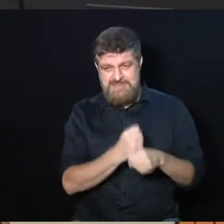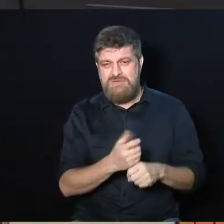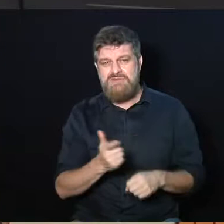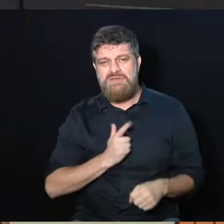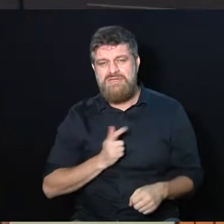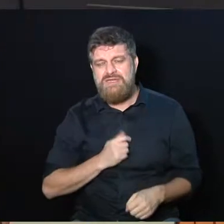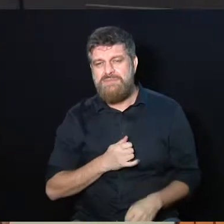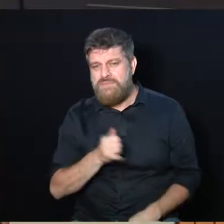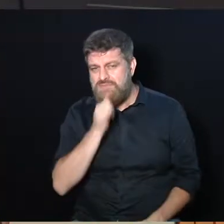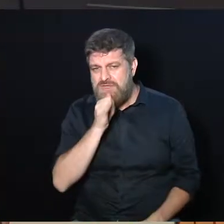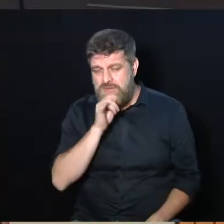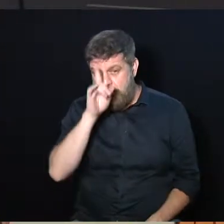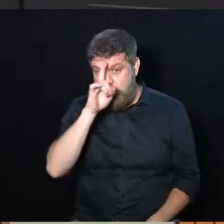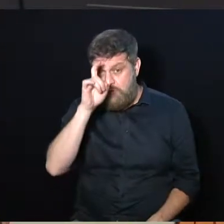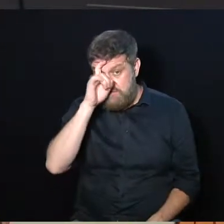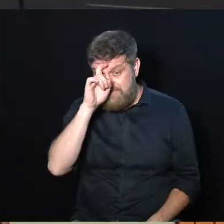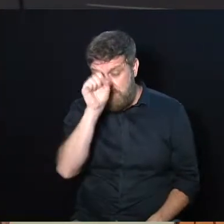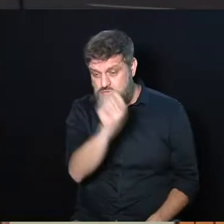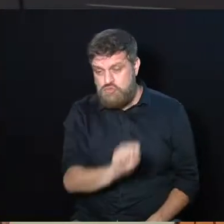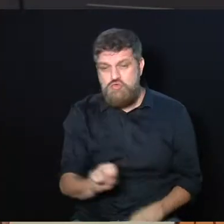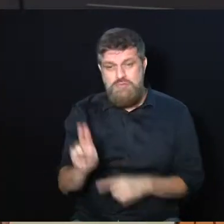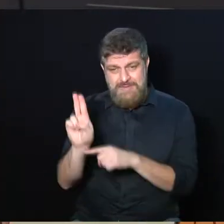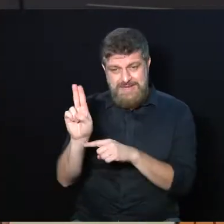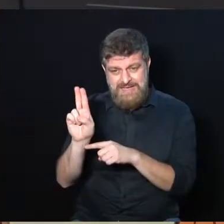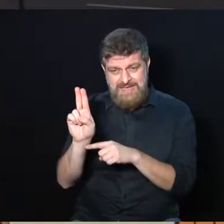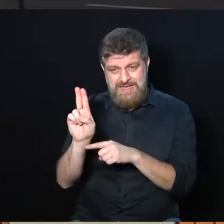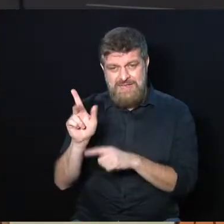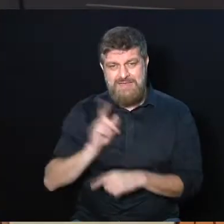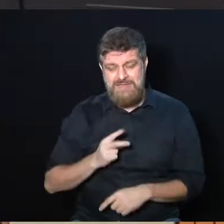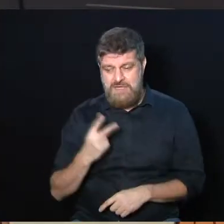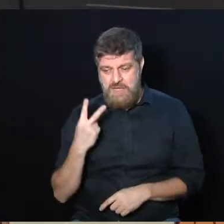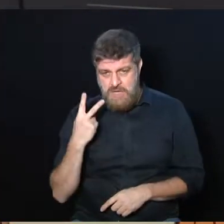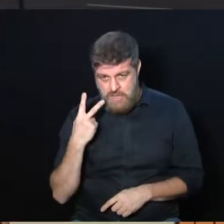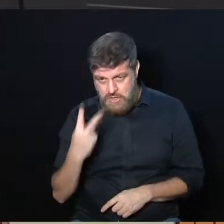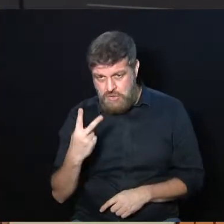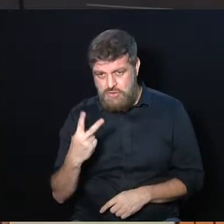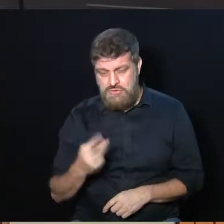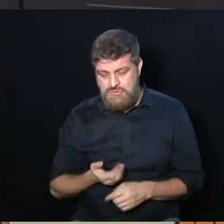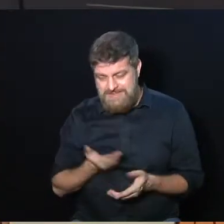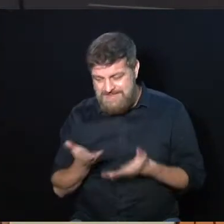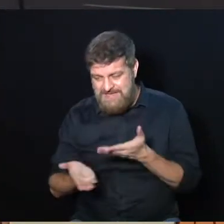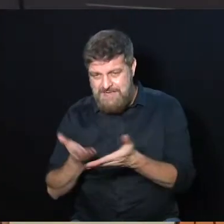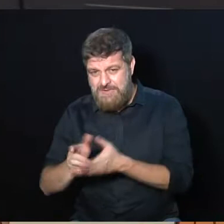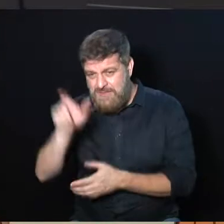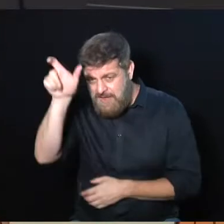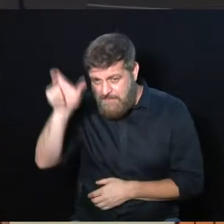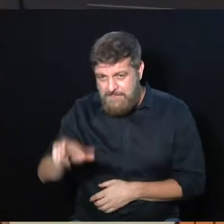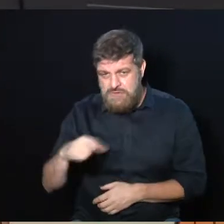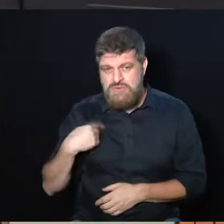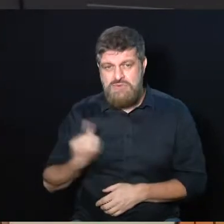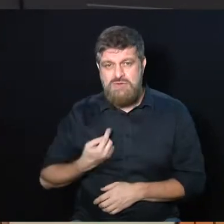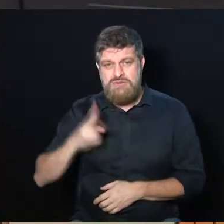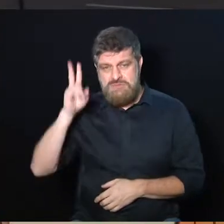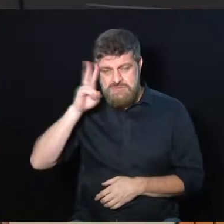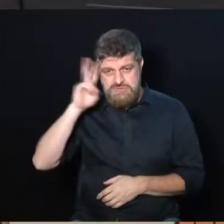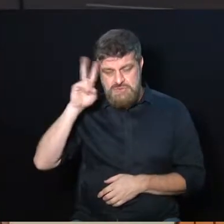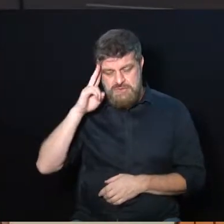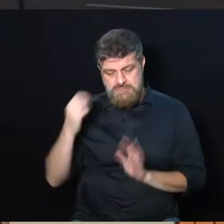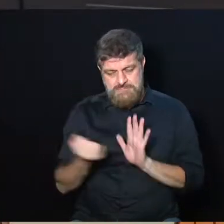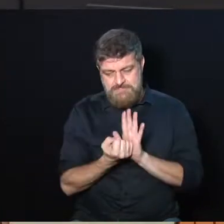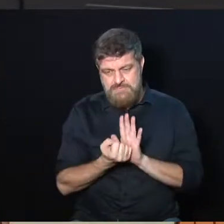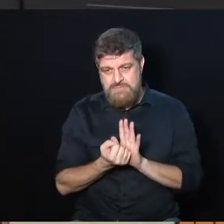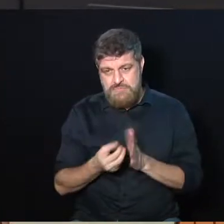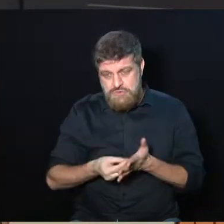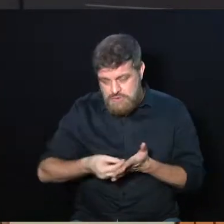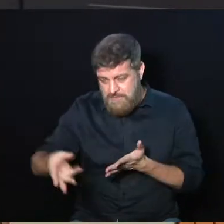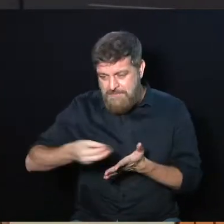de Sumaré, já de uns 4, 5 anos para cá, tem 2 tratamentos para doentes graves lá, do nosso estoque, que a gente colocou lá, porque